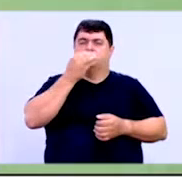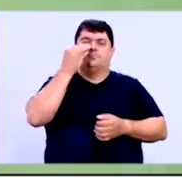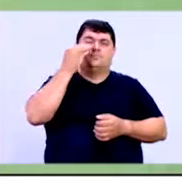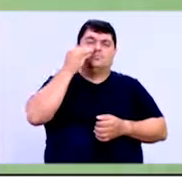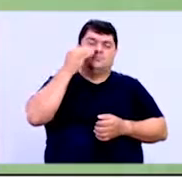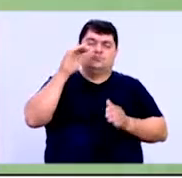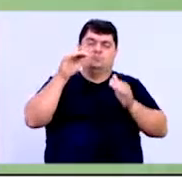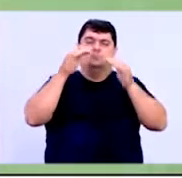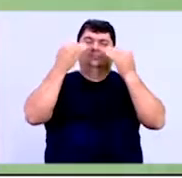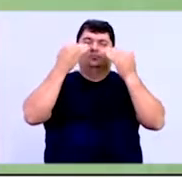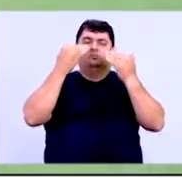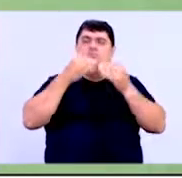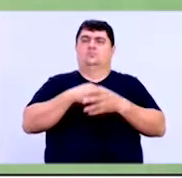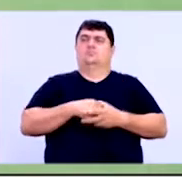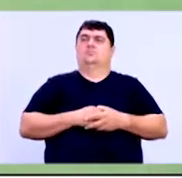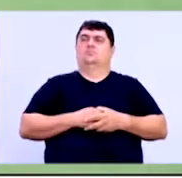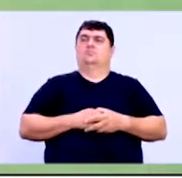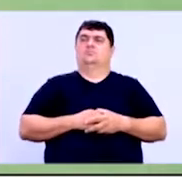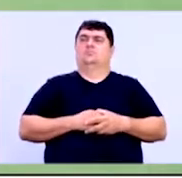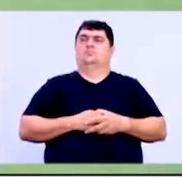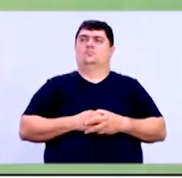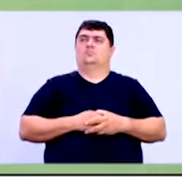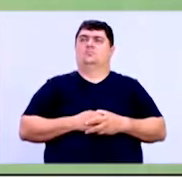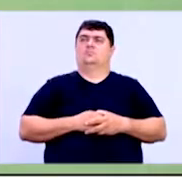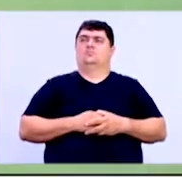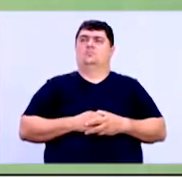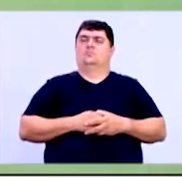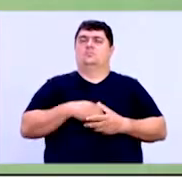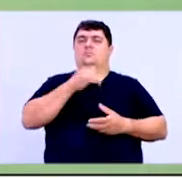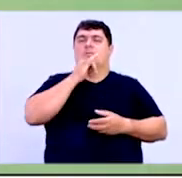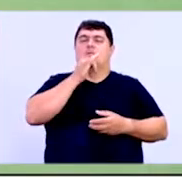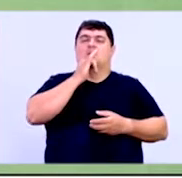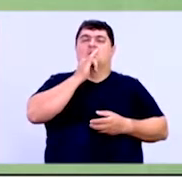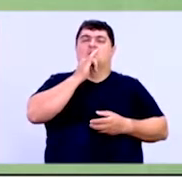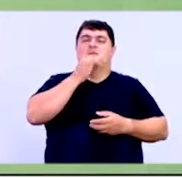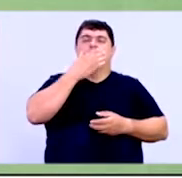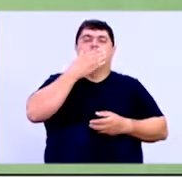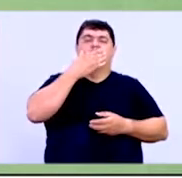prestem atenção. Então, um exemplo de orçamento de caixa.